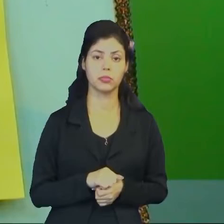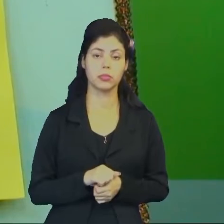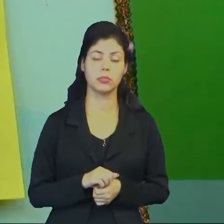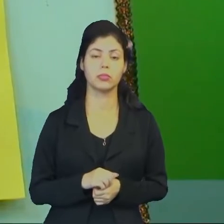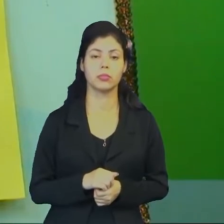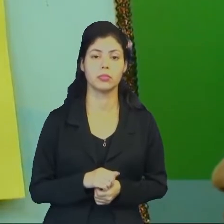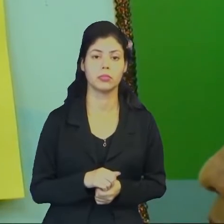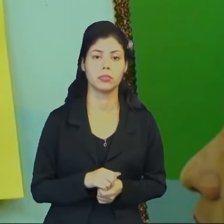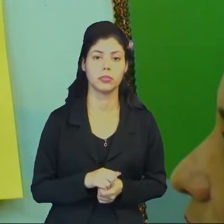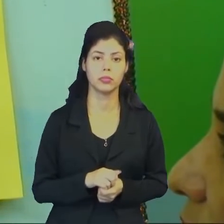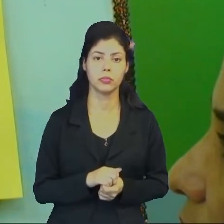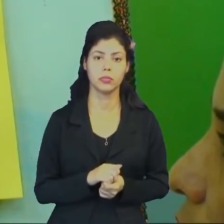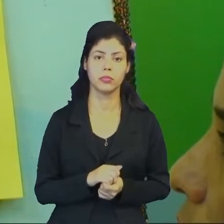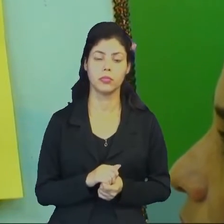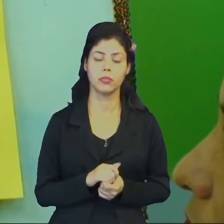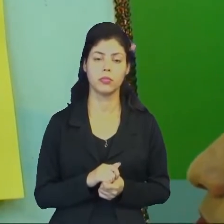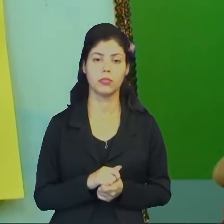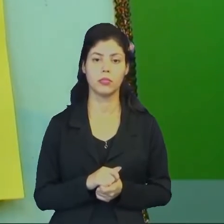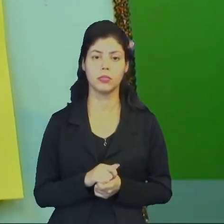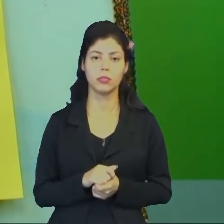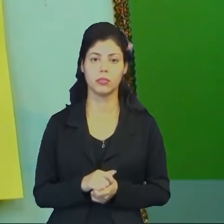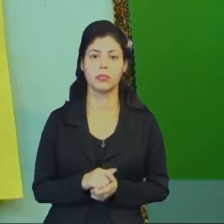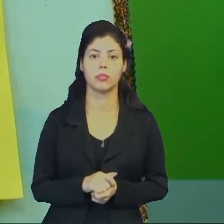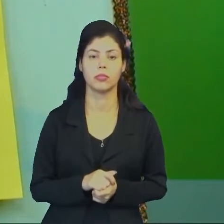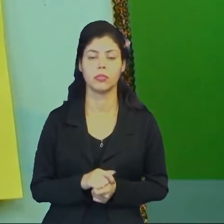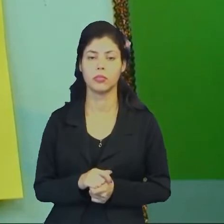conforme a regra, sempre é escrita com